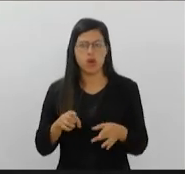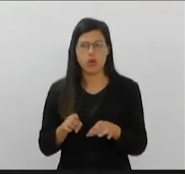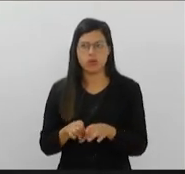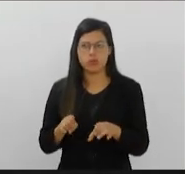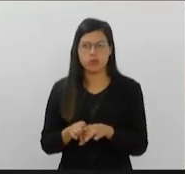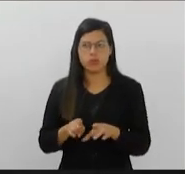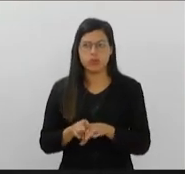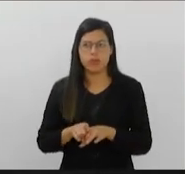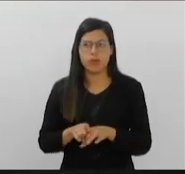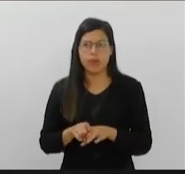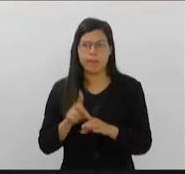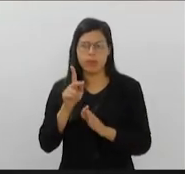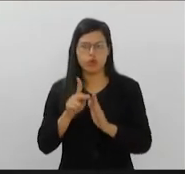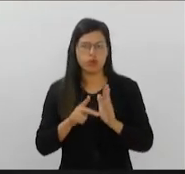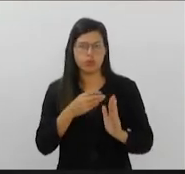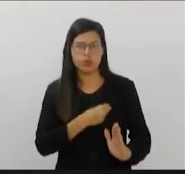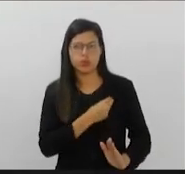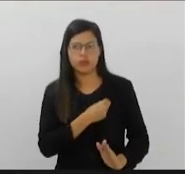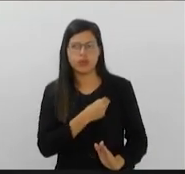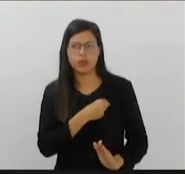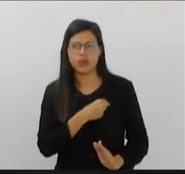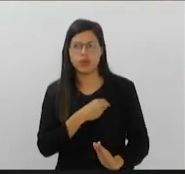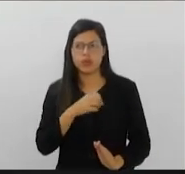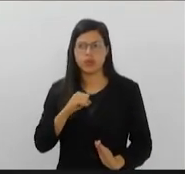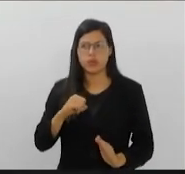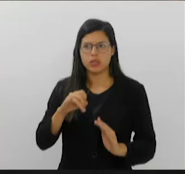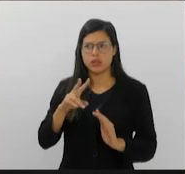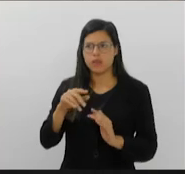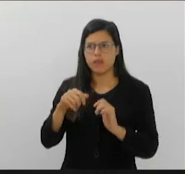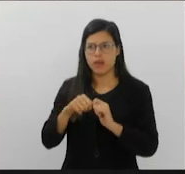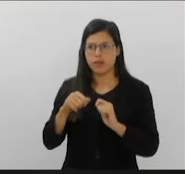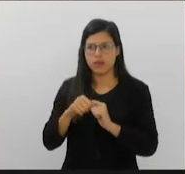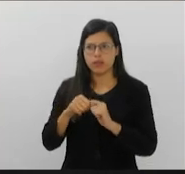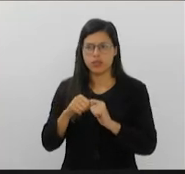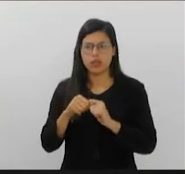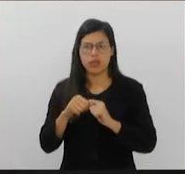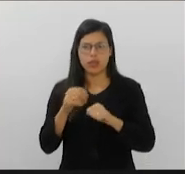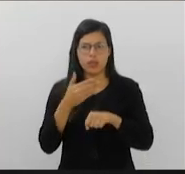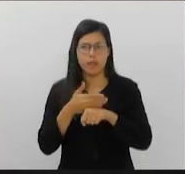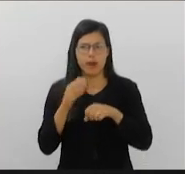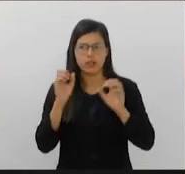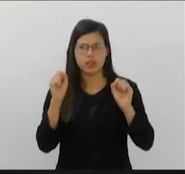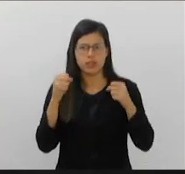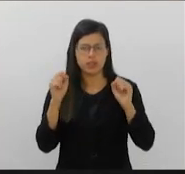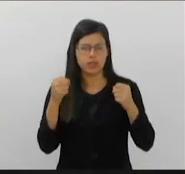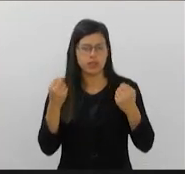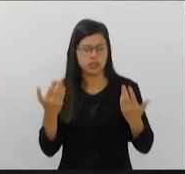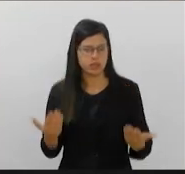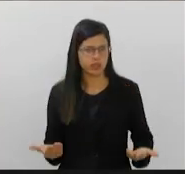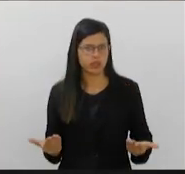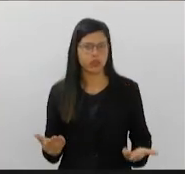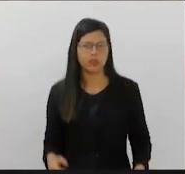de vida, se você vai fazer exercício, se você, de fato,